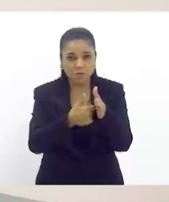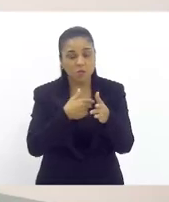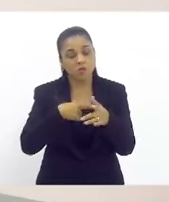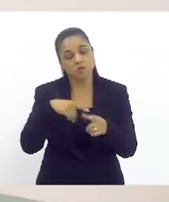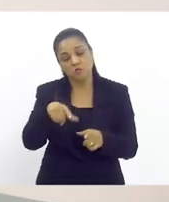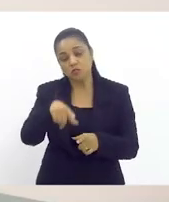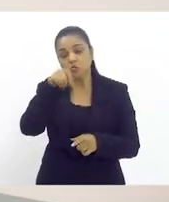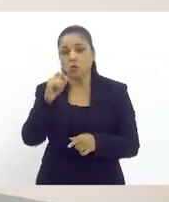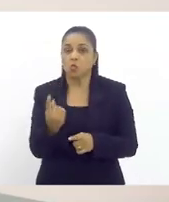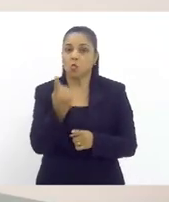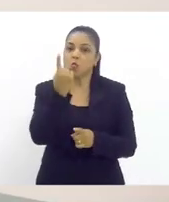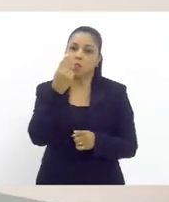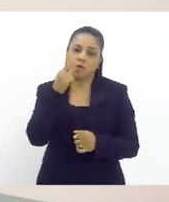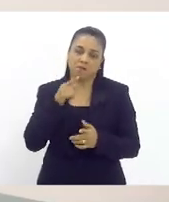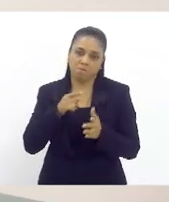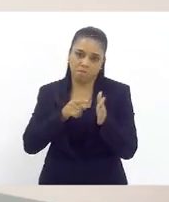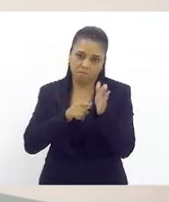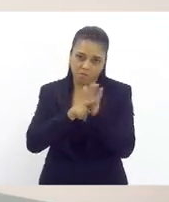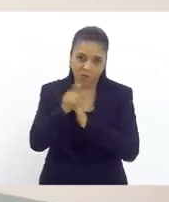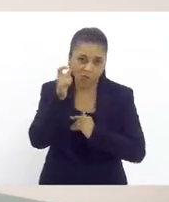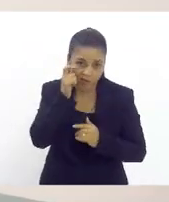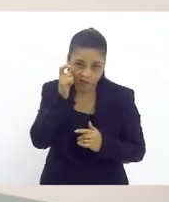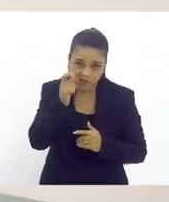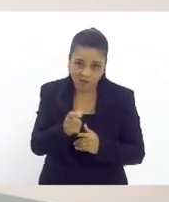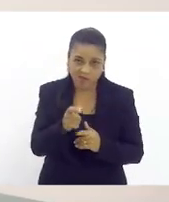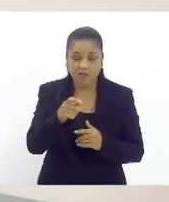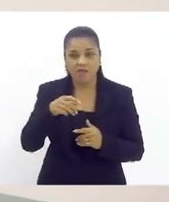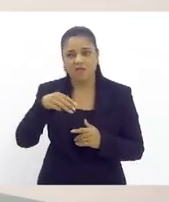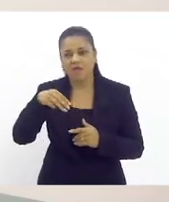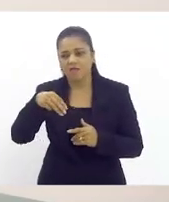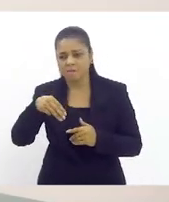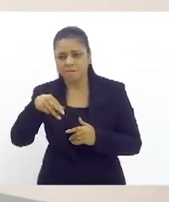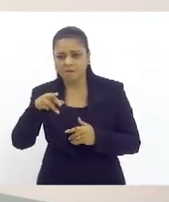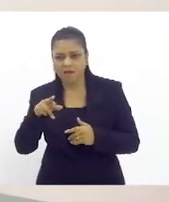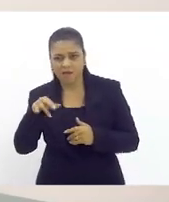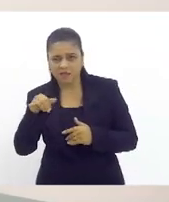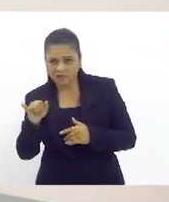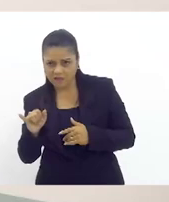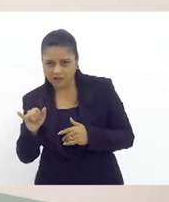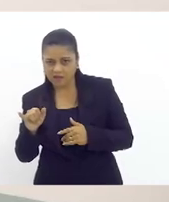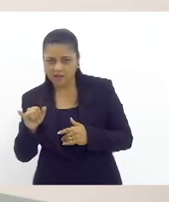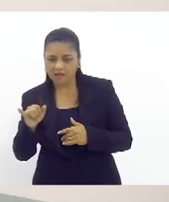interessante né bom Maria é Maria Maria